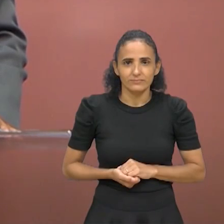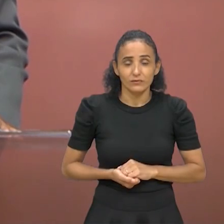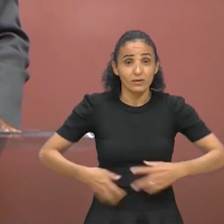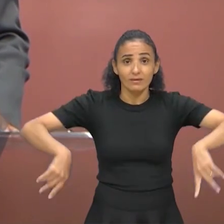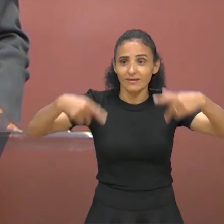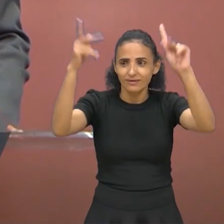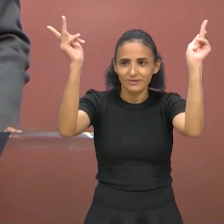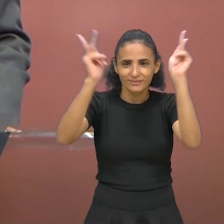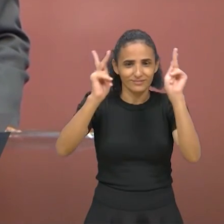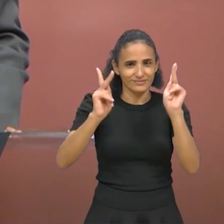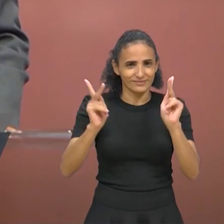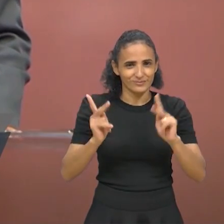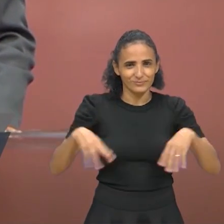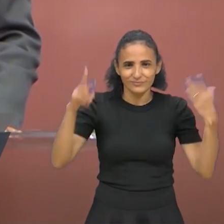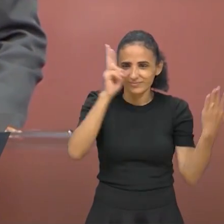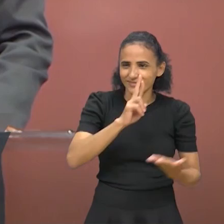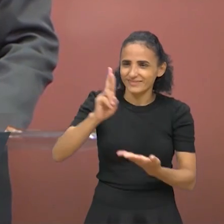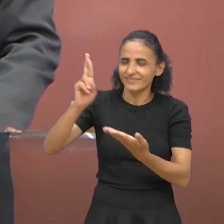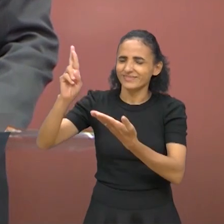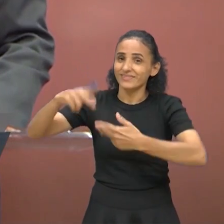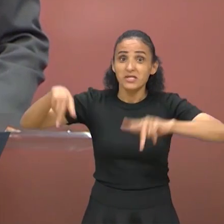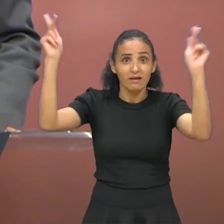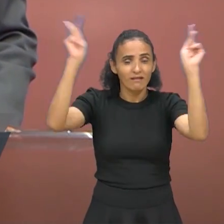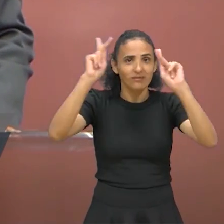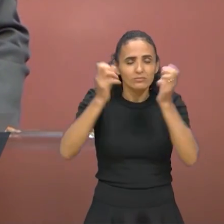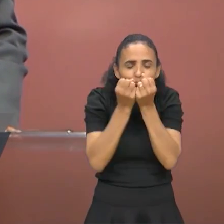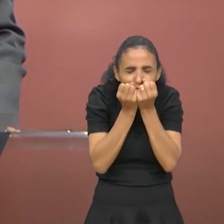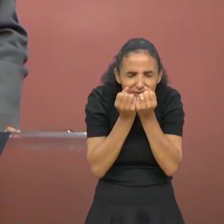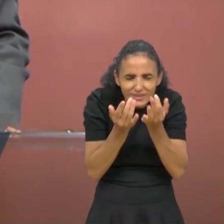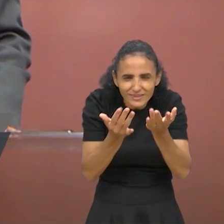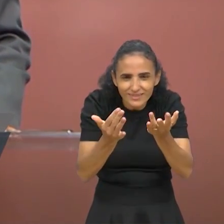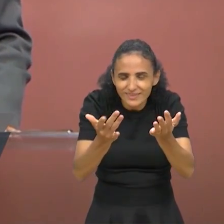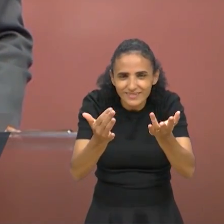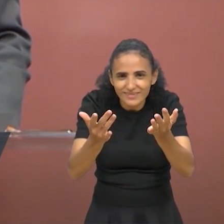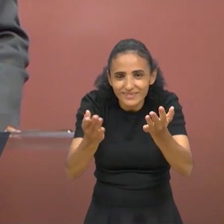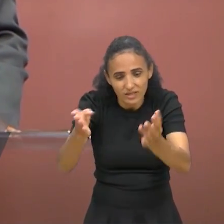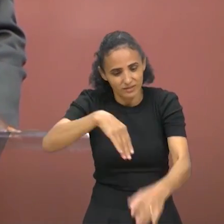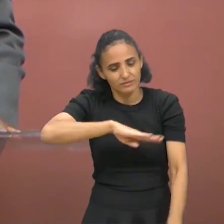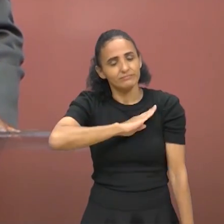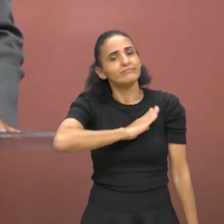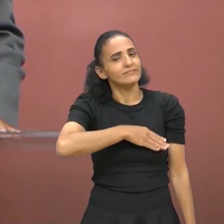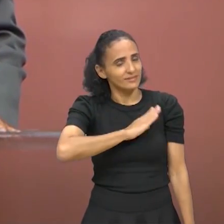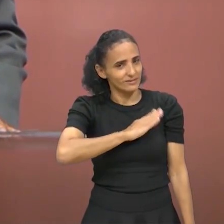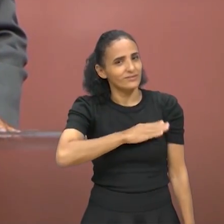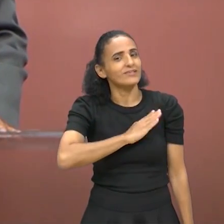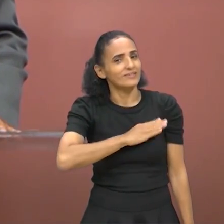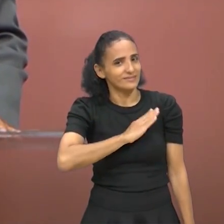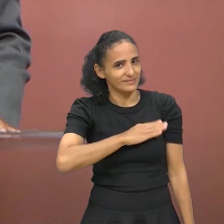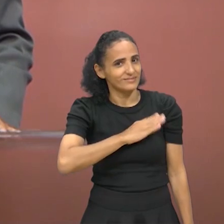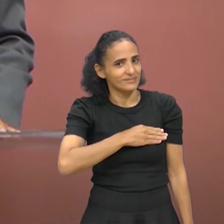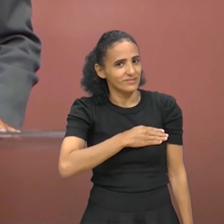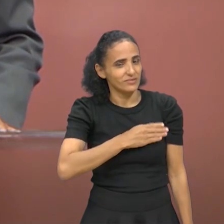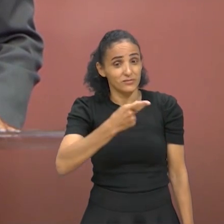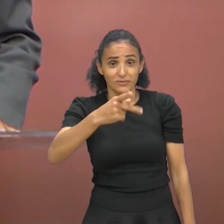cumprimento a todos com a paz do Senhor e que esta paz, que excede todo entendimento, possa estar sobre o teu coração e a